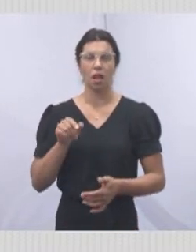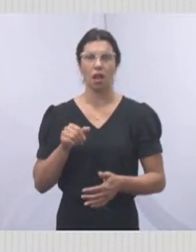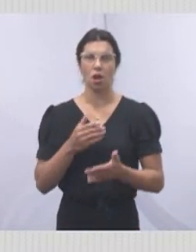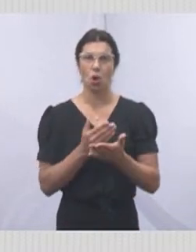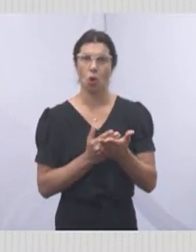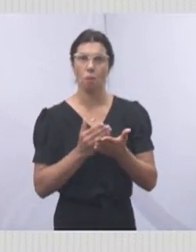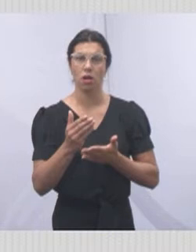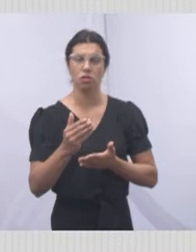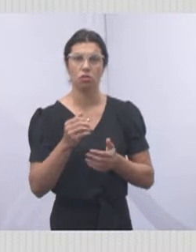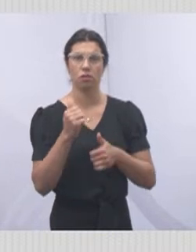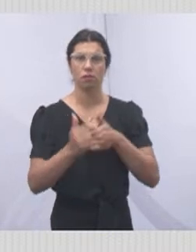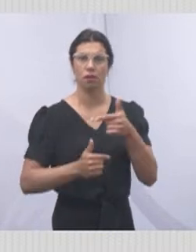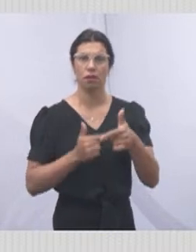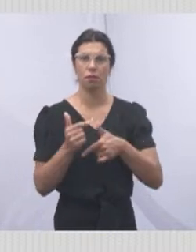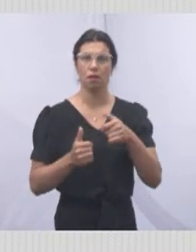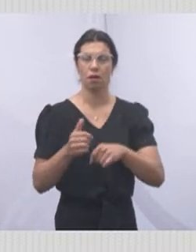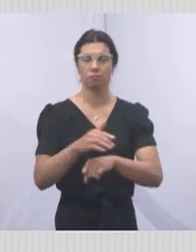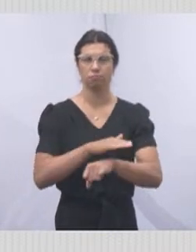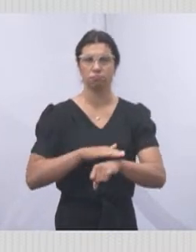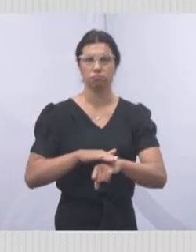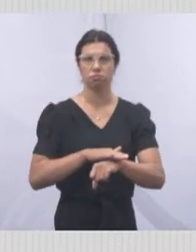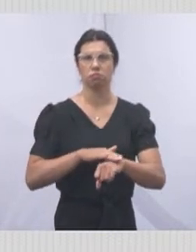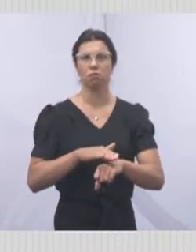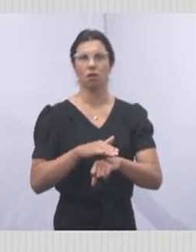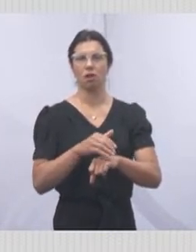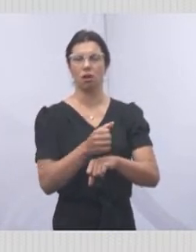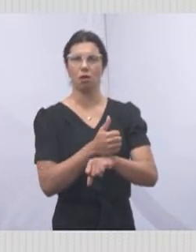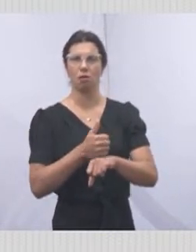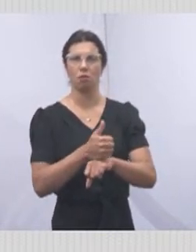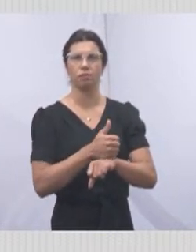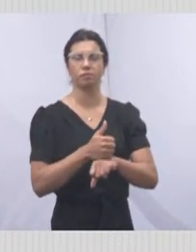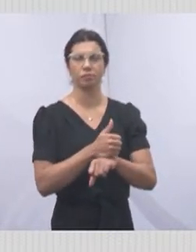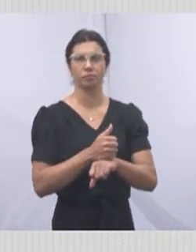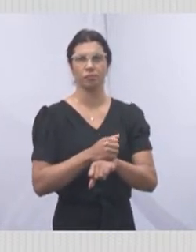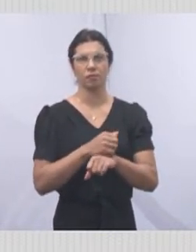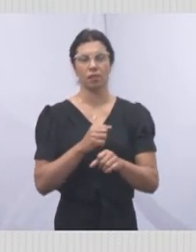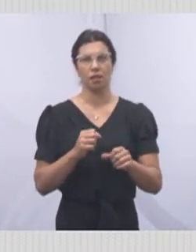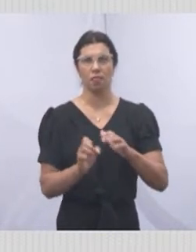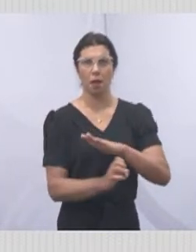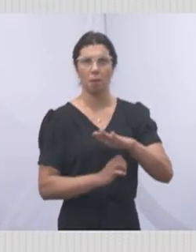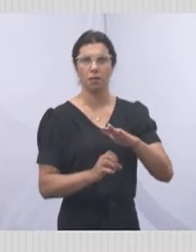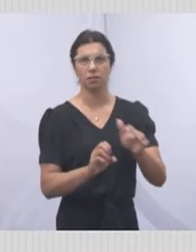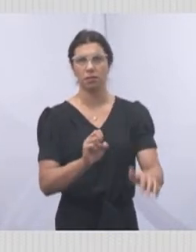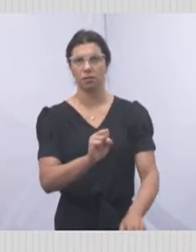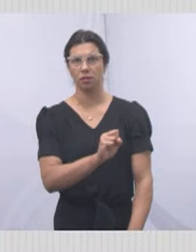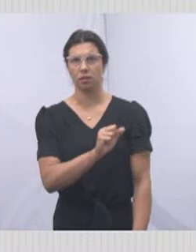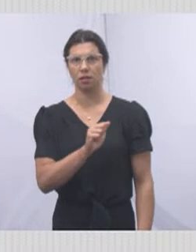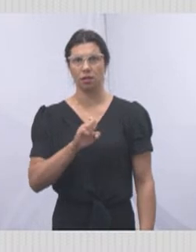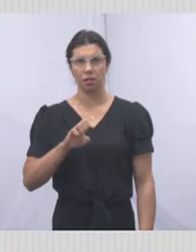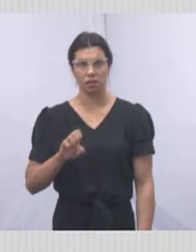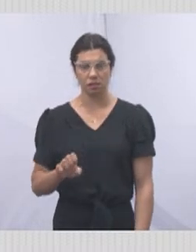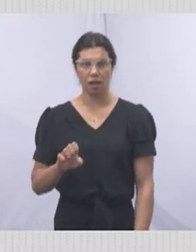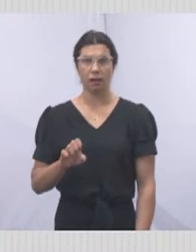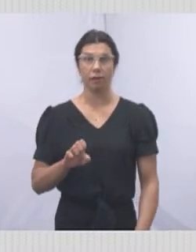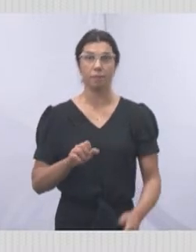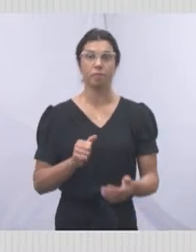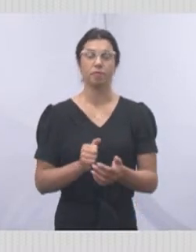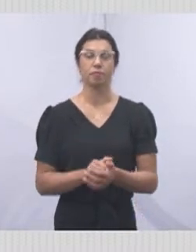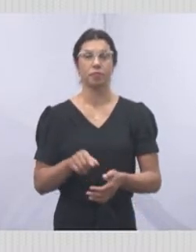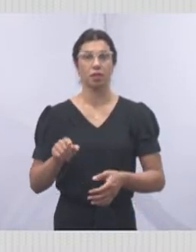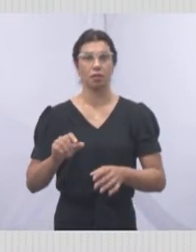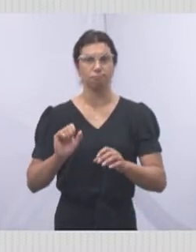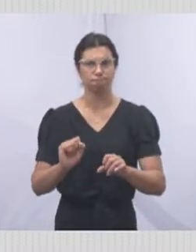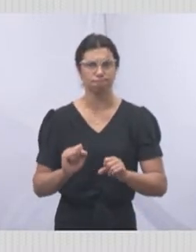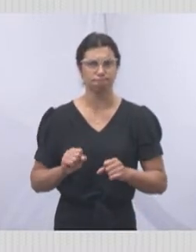de encanador no SAAI, direcionando suas energias e habilidades para se